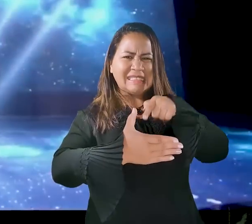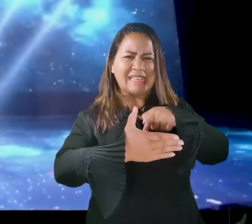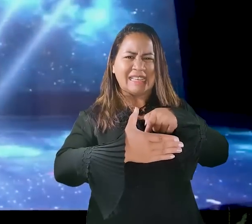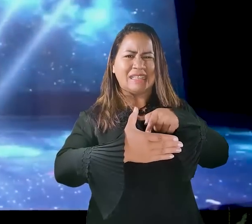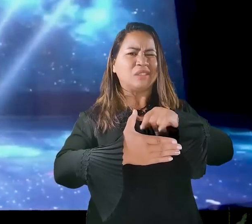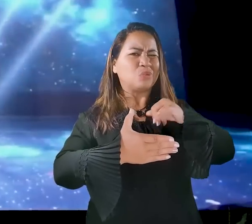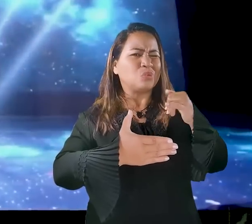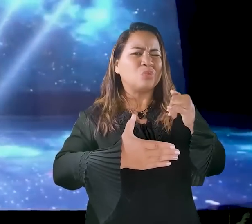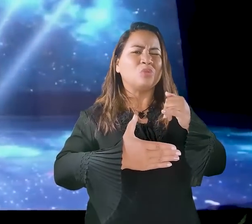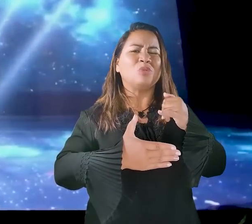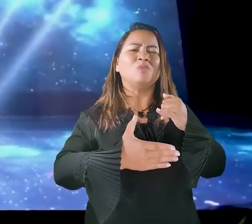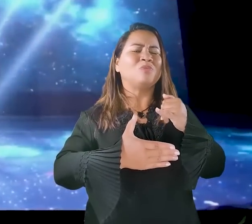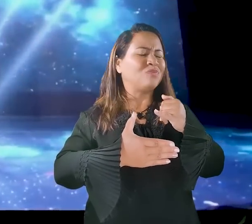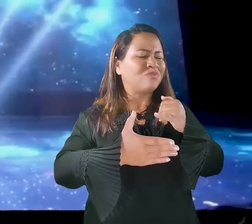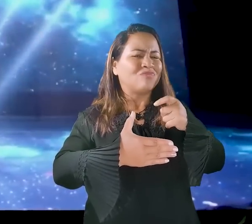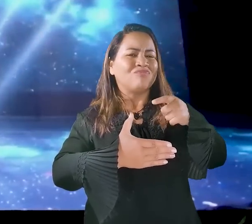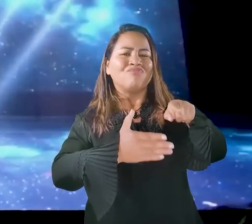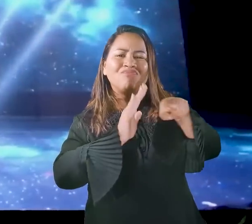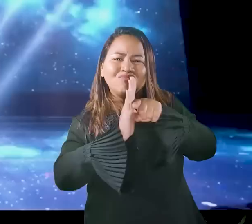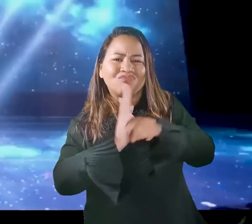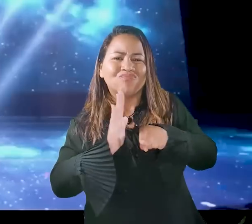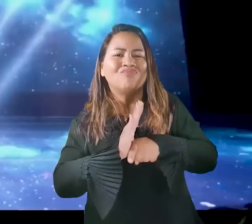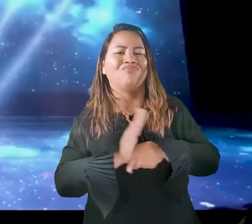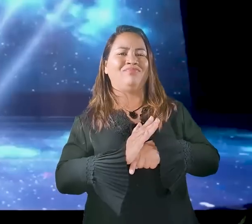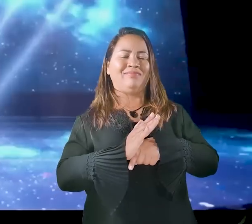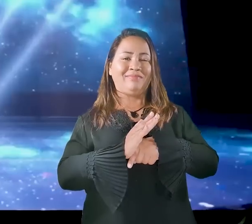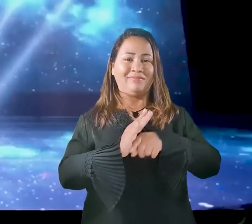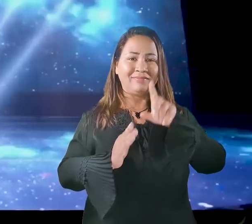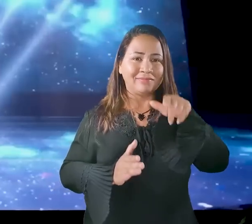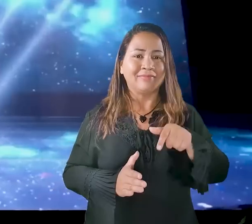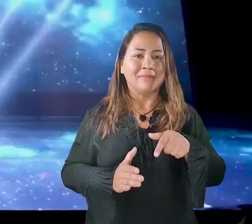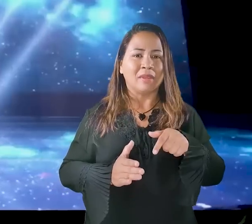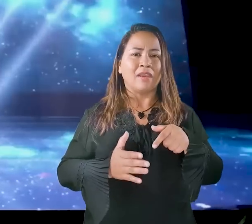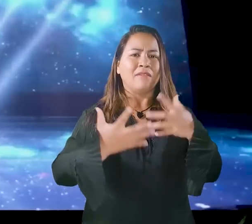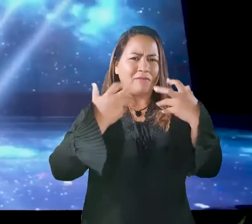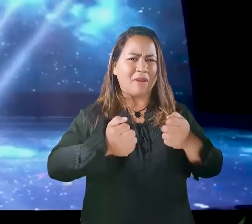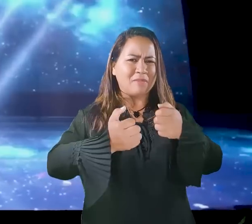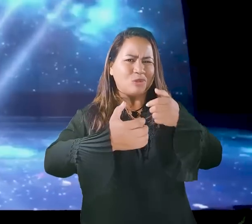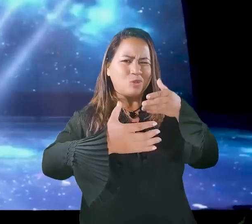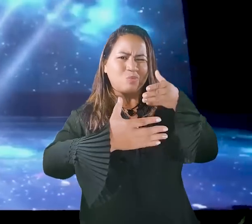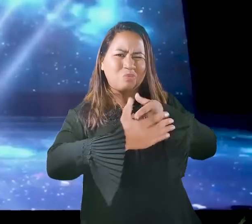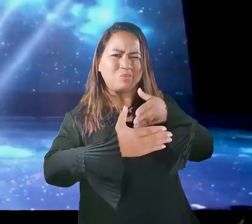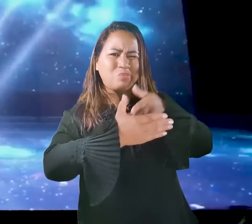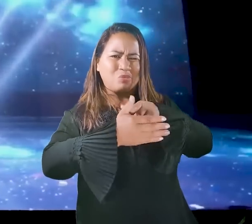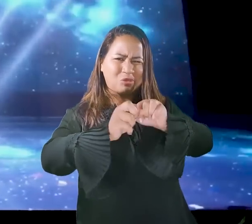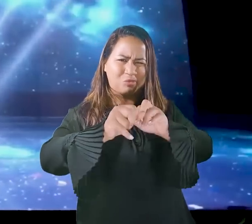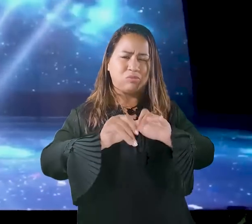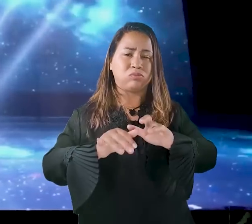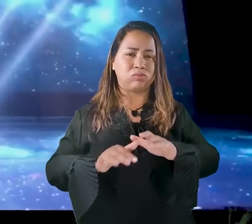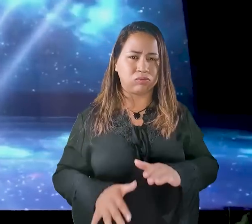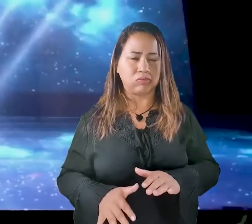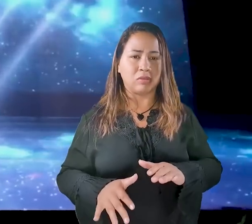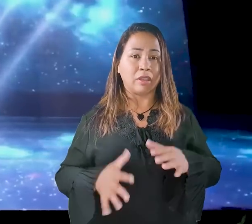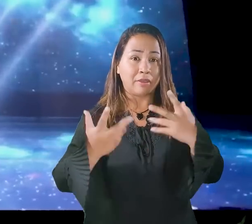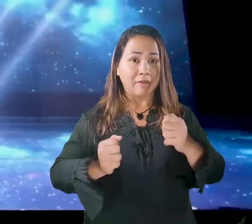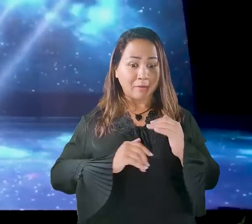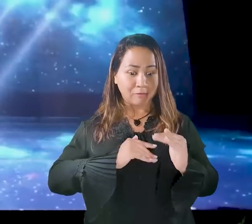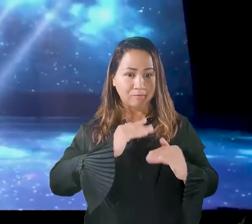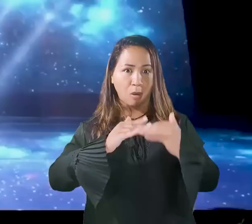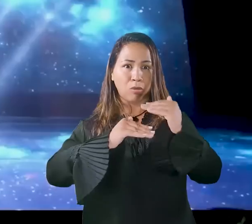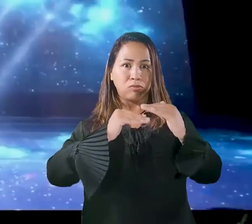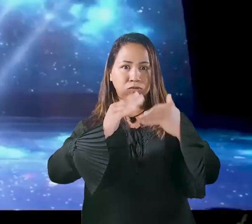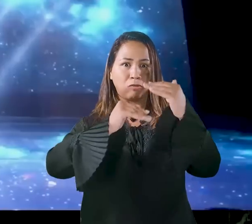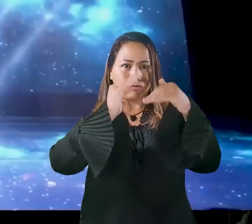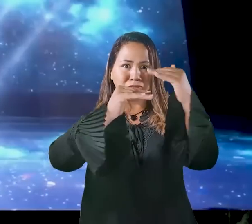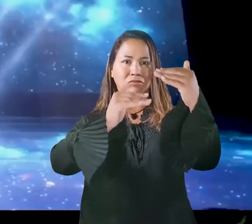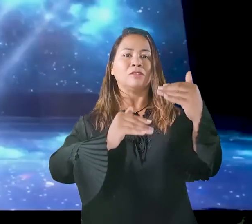de 30 dias, uma semana, 15 dias, foram para uma próxima dimensão, chamamos de próximo nível. Existiam bloqueadores